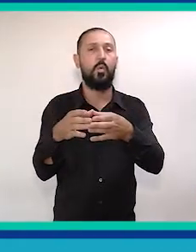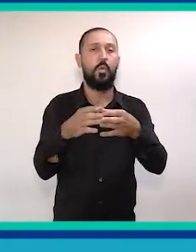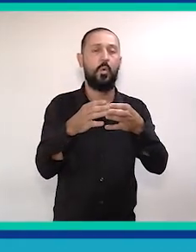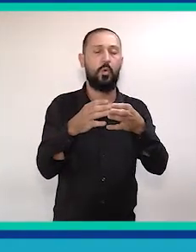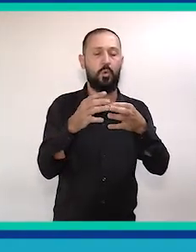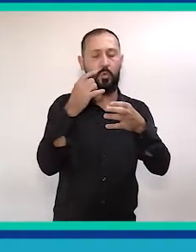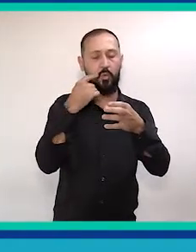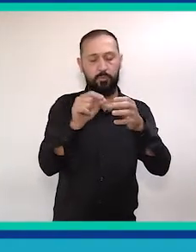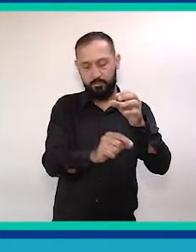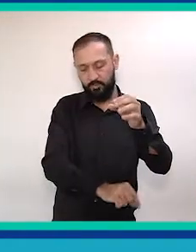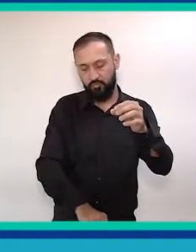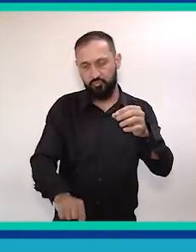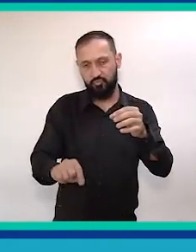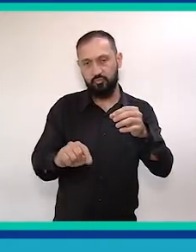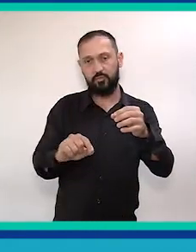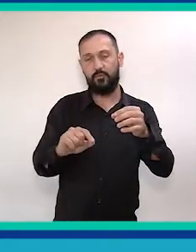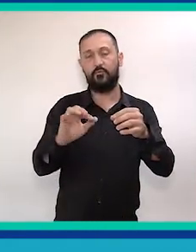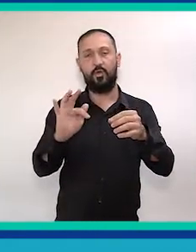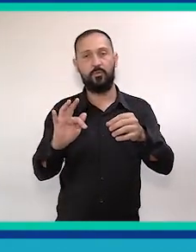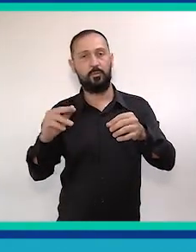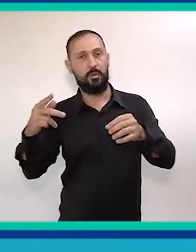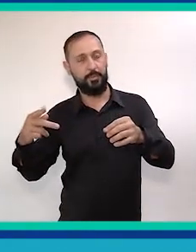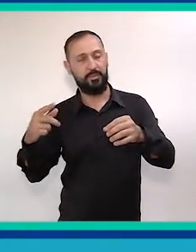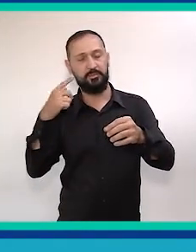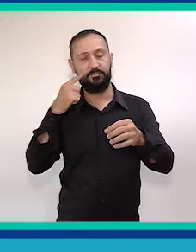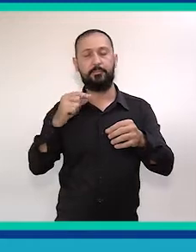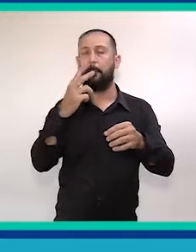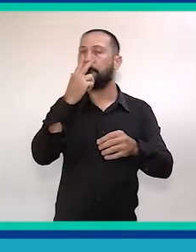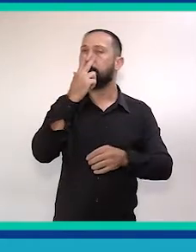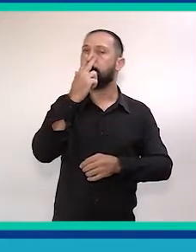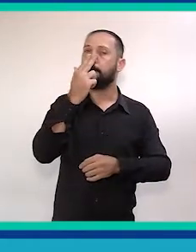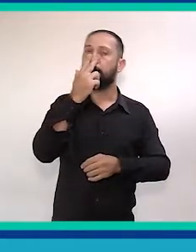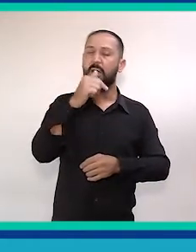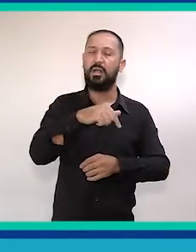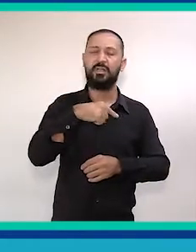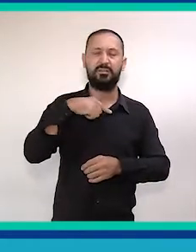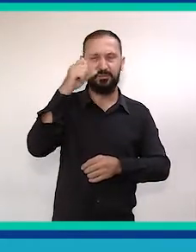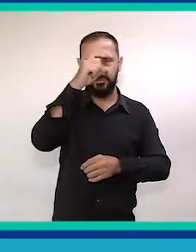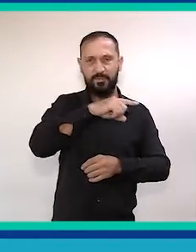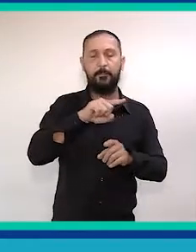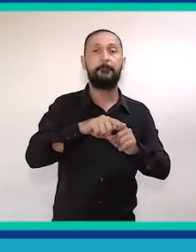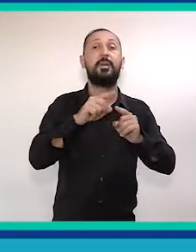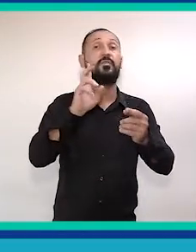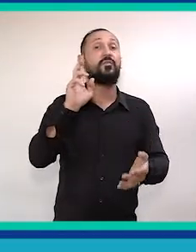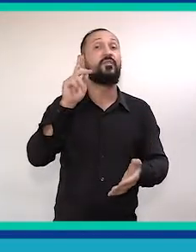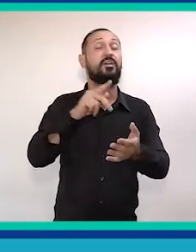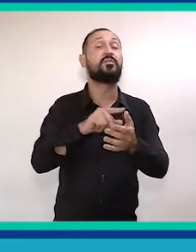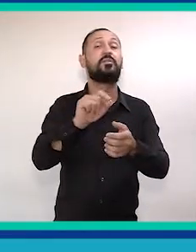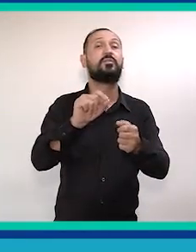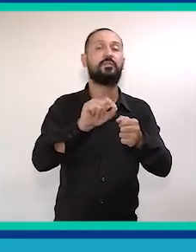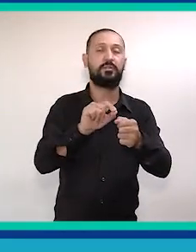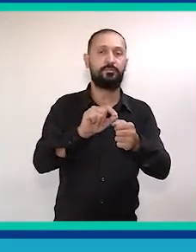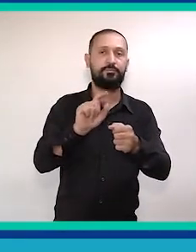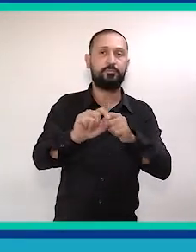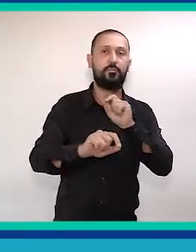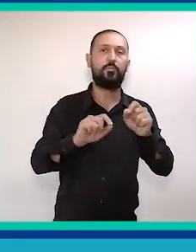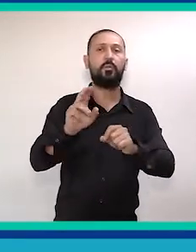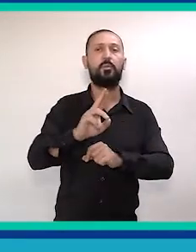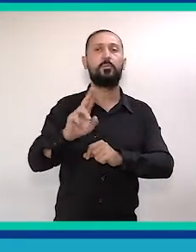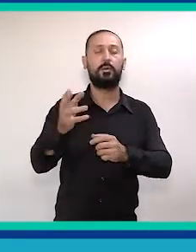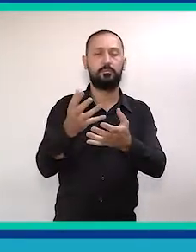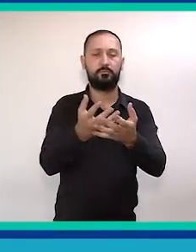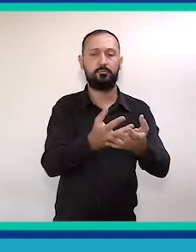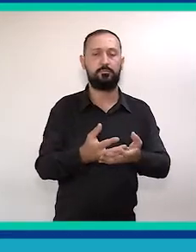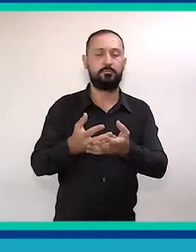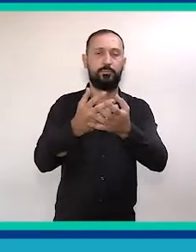de fosfolipases que saiu de dentro da minha resina. Então, parece um processo muito complicado, mas o que eu estou fazendo